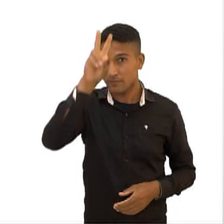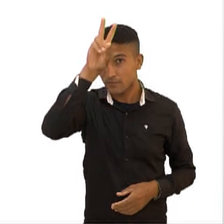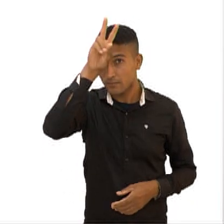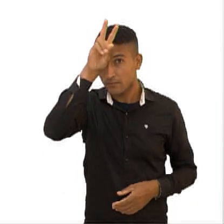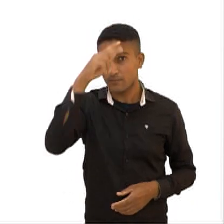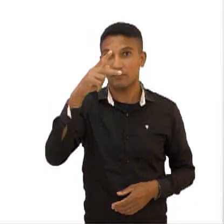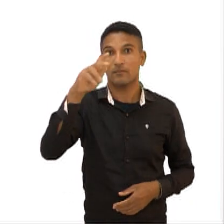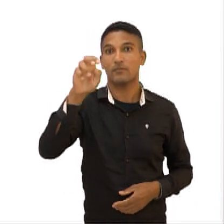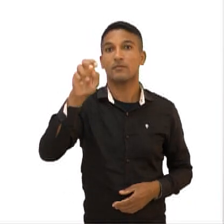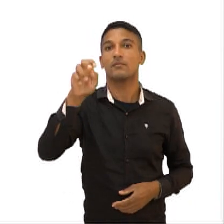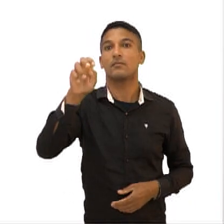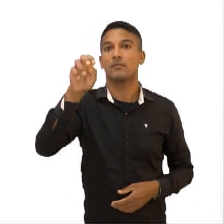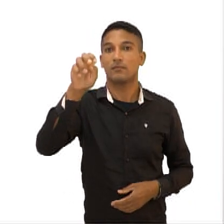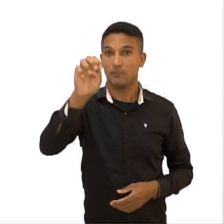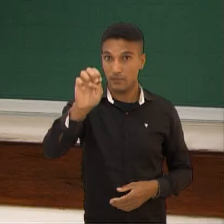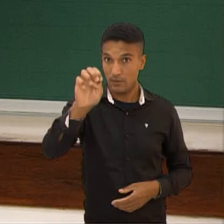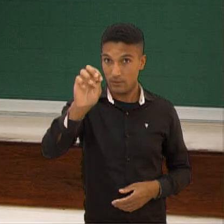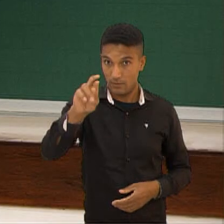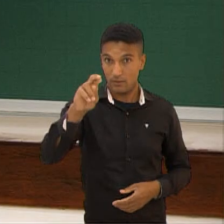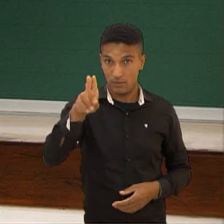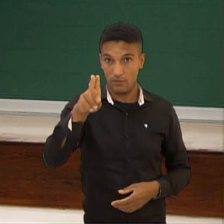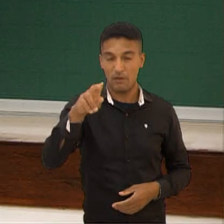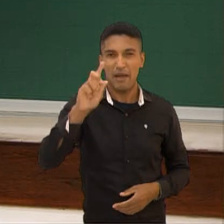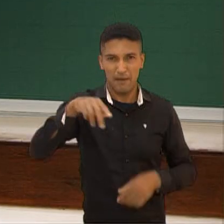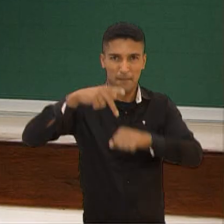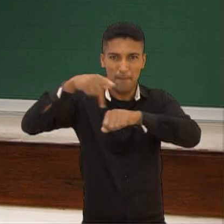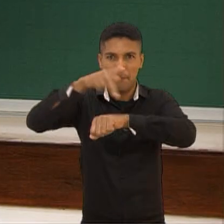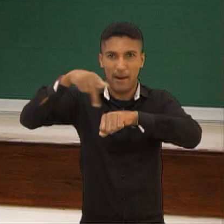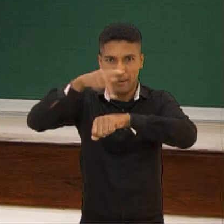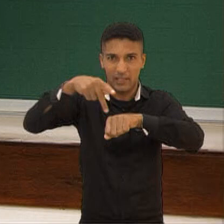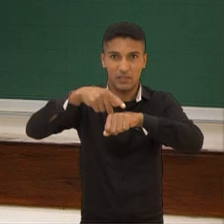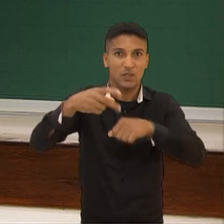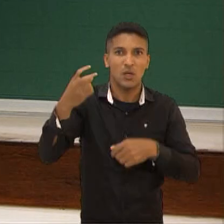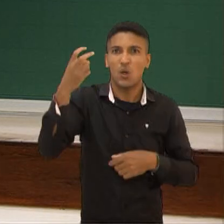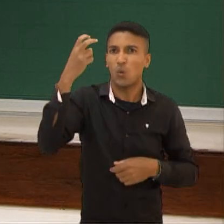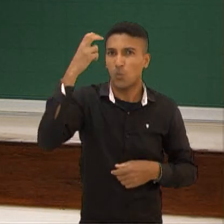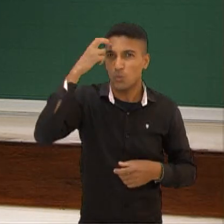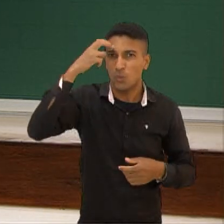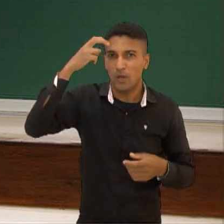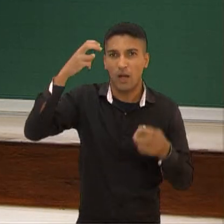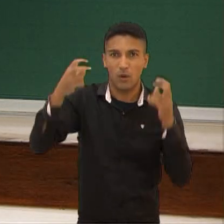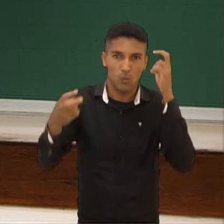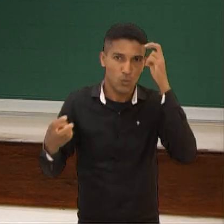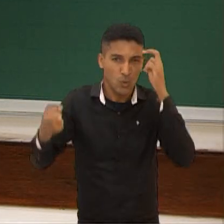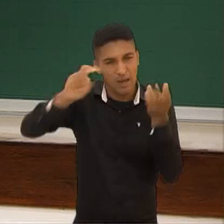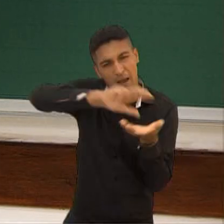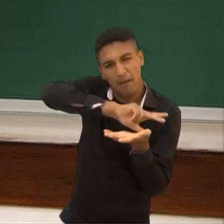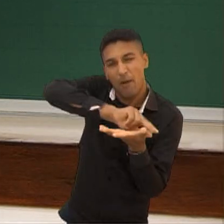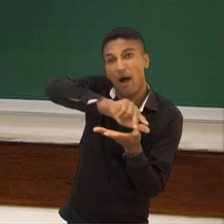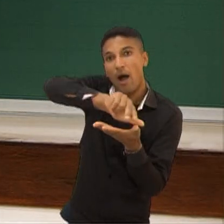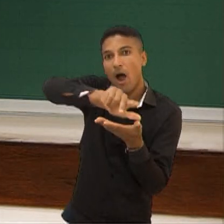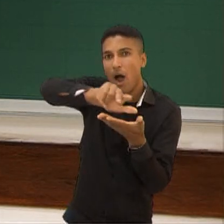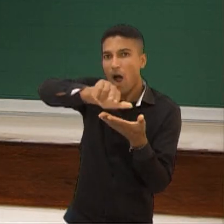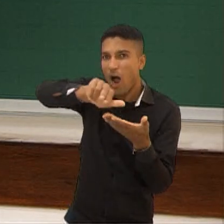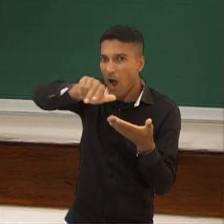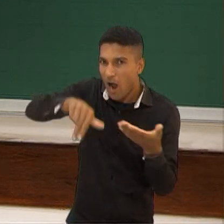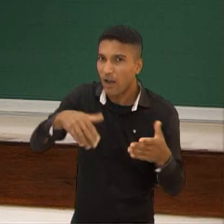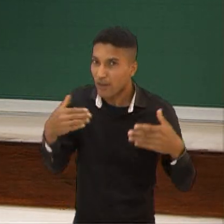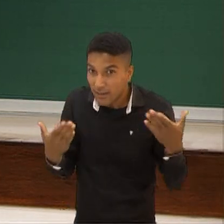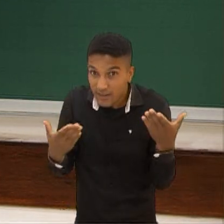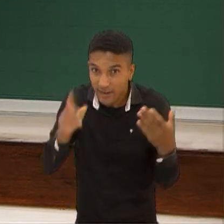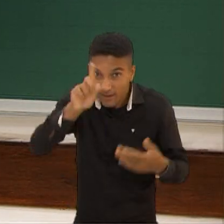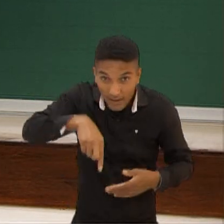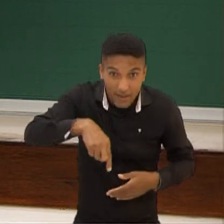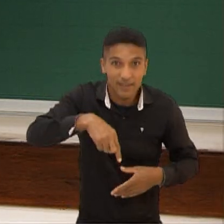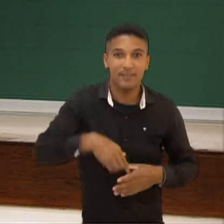país multicultural? Então a gente vai trazer essa questão multicultural desse país que é o Peru, e a gente vai